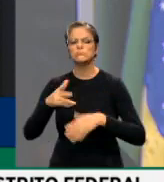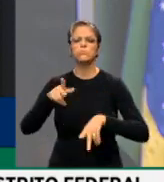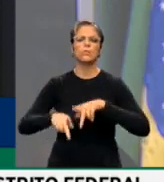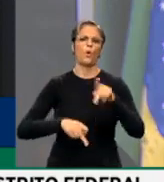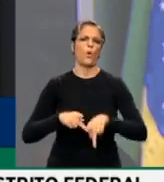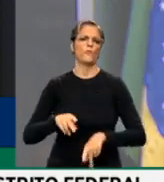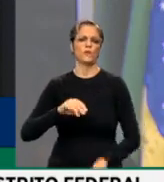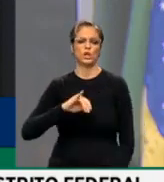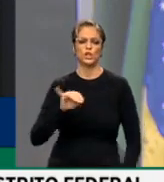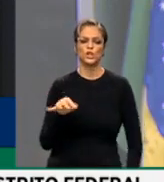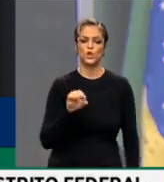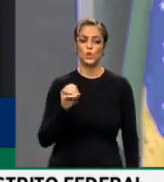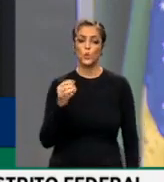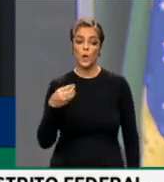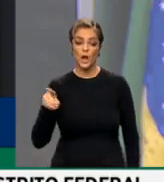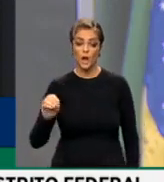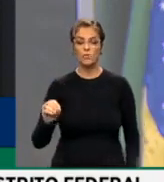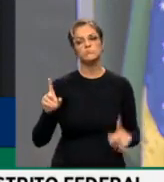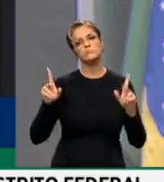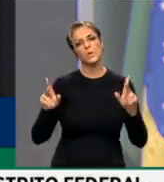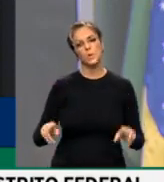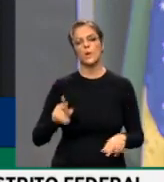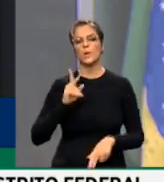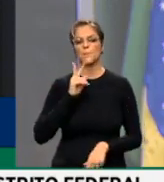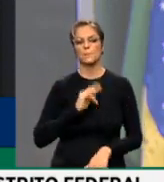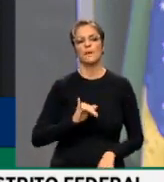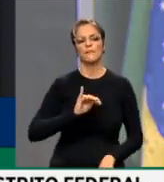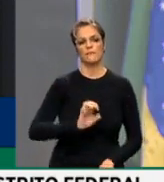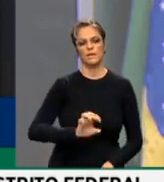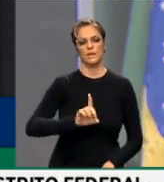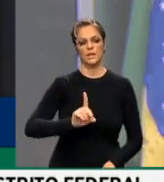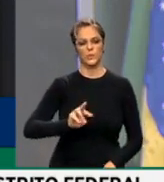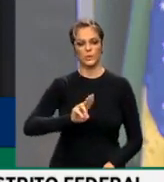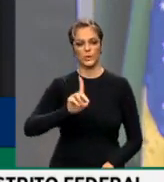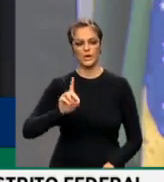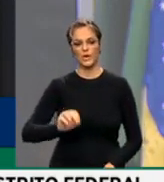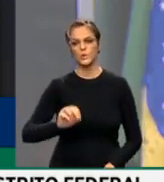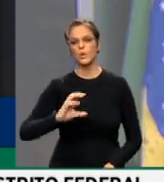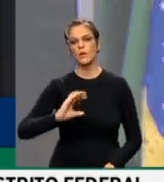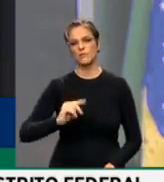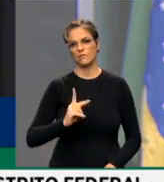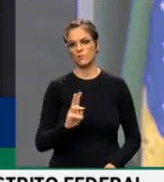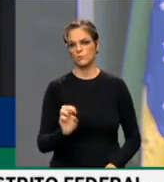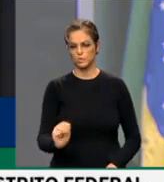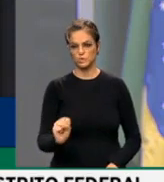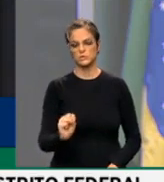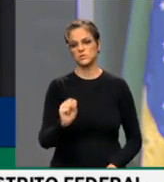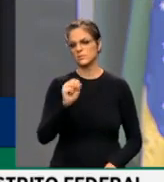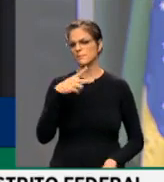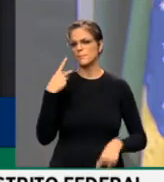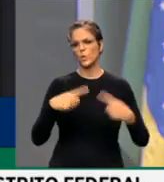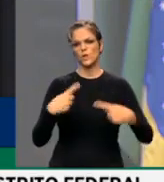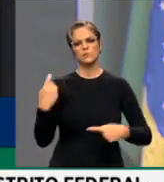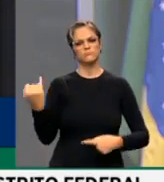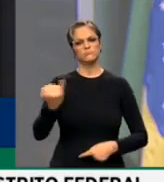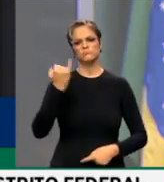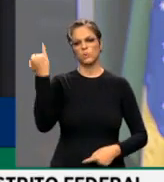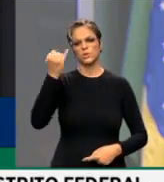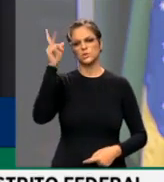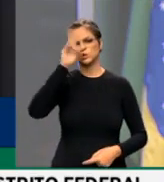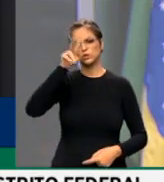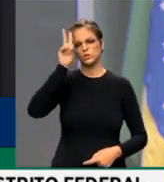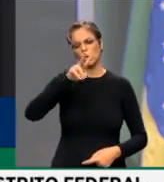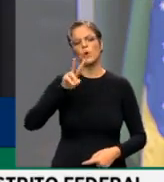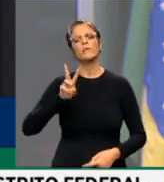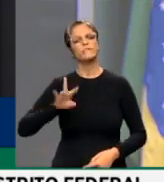João tem o DNA de Eduardo Campos, daqueles políticos que fizeram história e fará história,